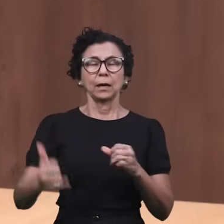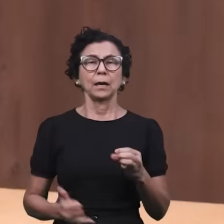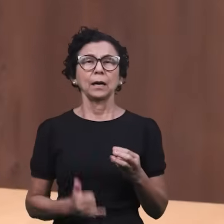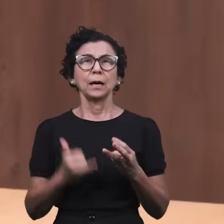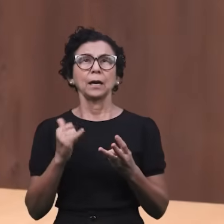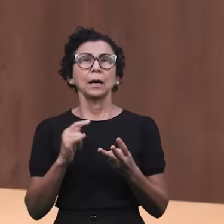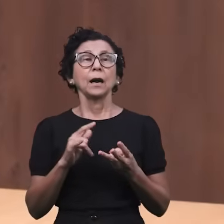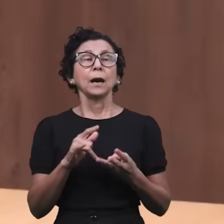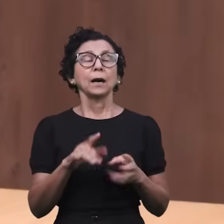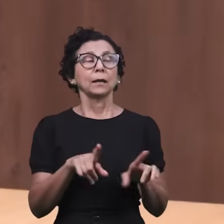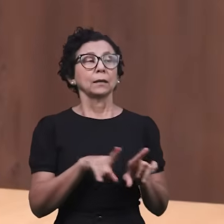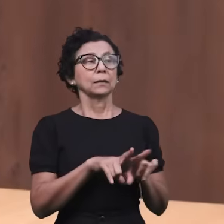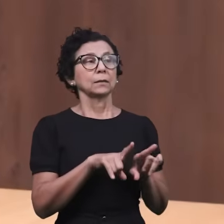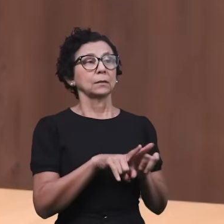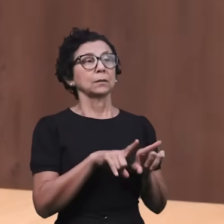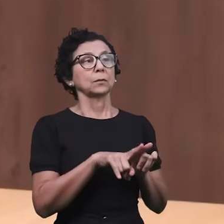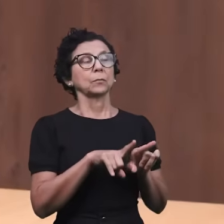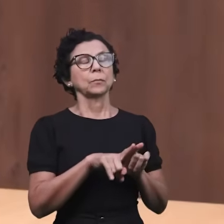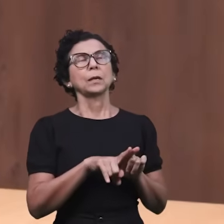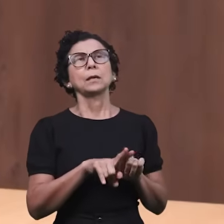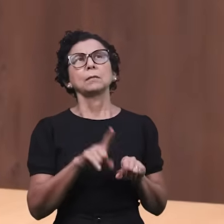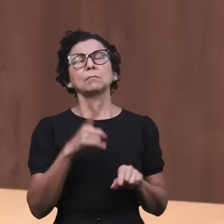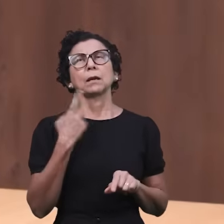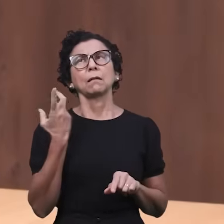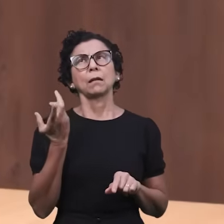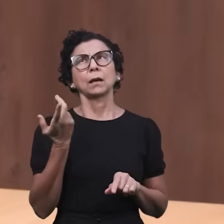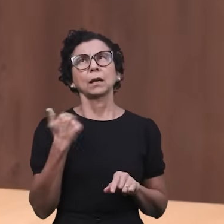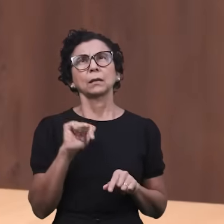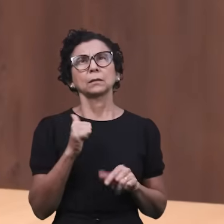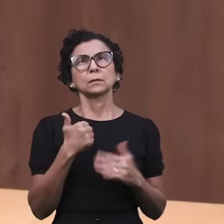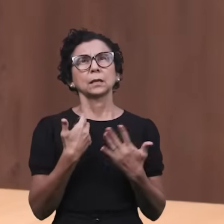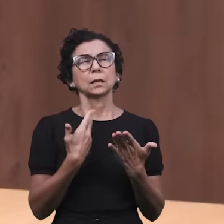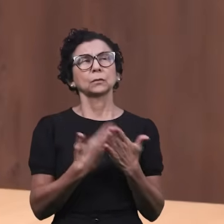vocês, inclusive, estudo sobre